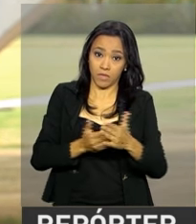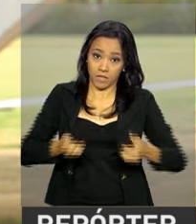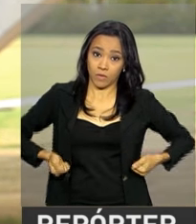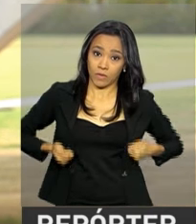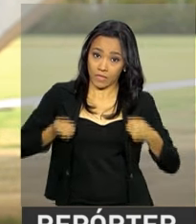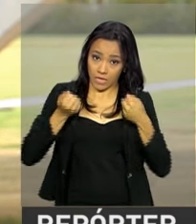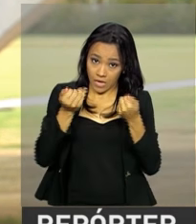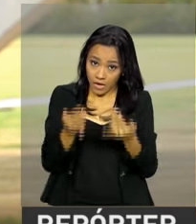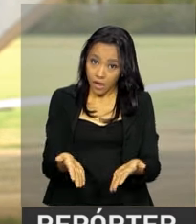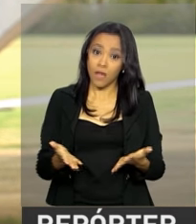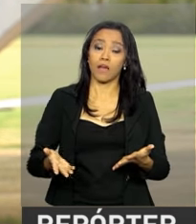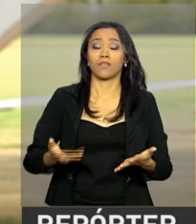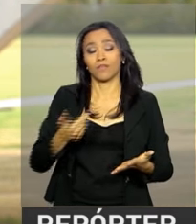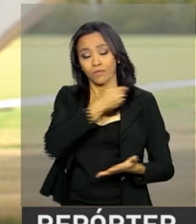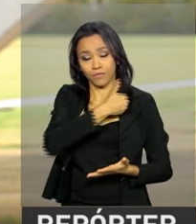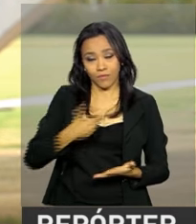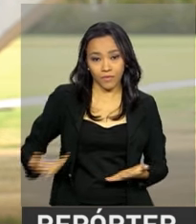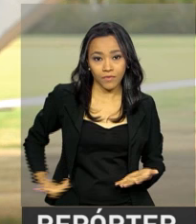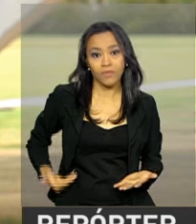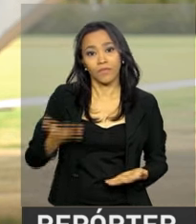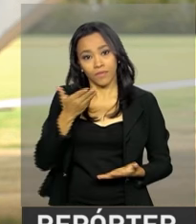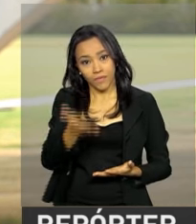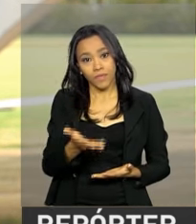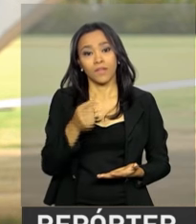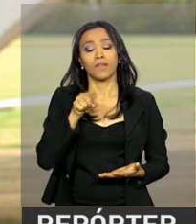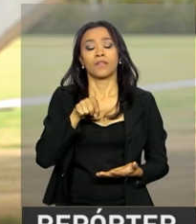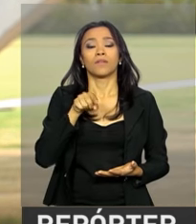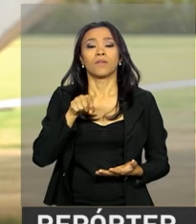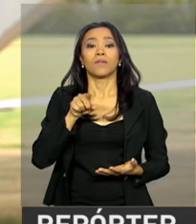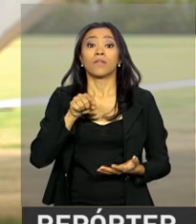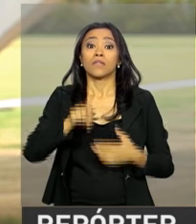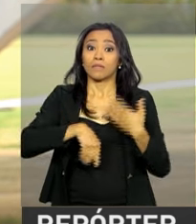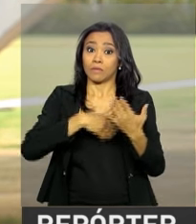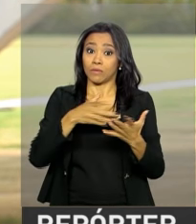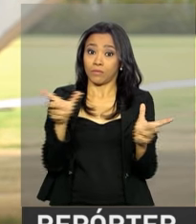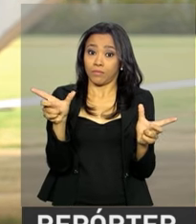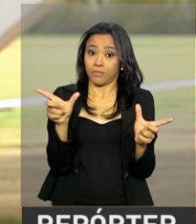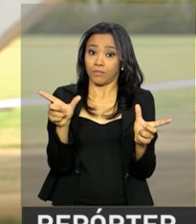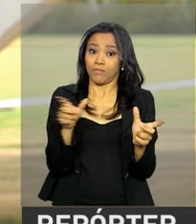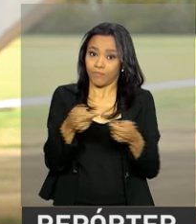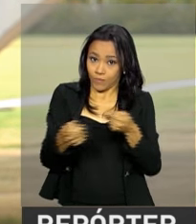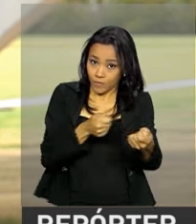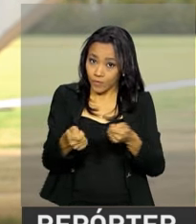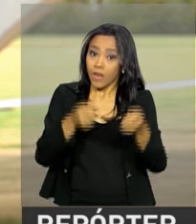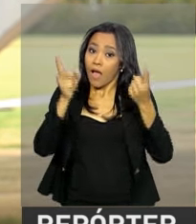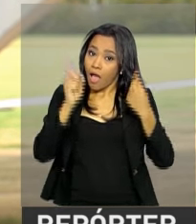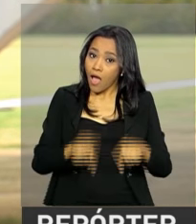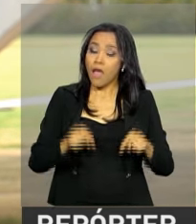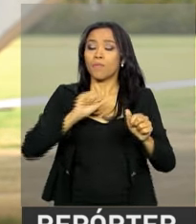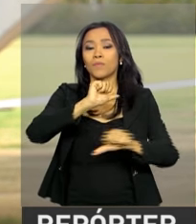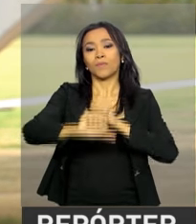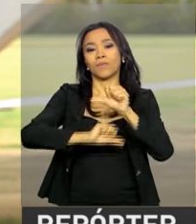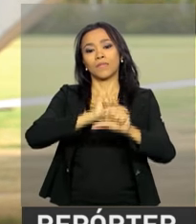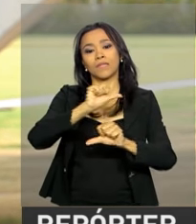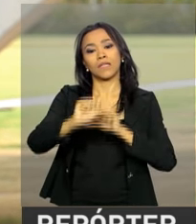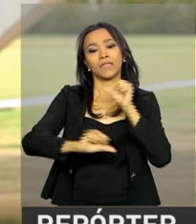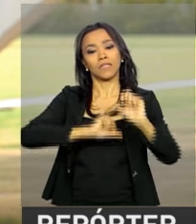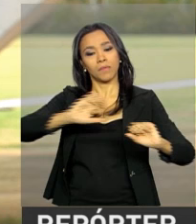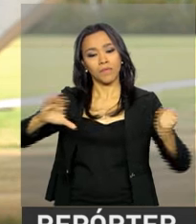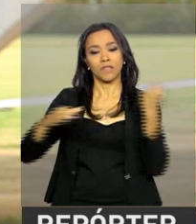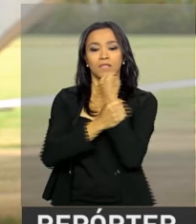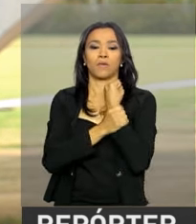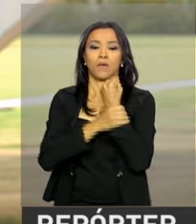241, a PEC 241, que estabelece um teto para o crescimento dos gastos públicos, são reformas para garantir